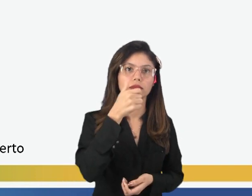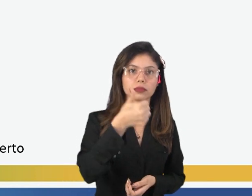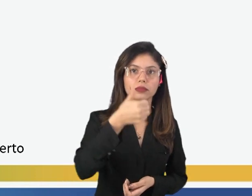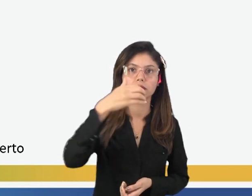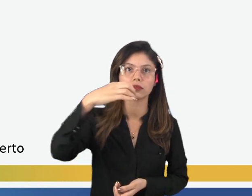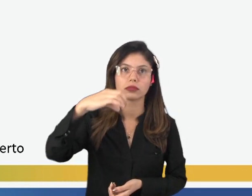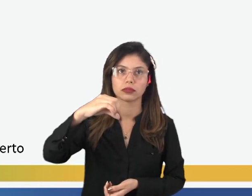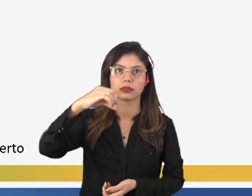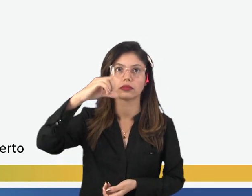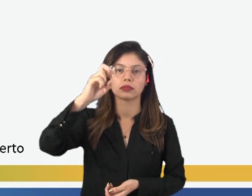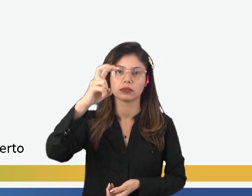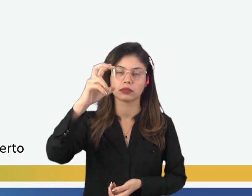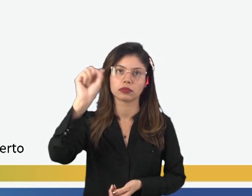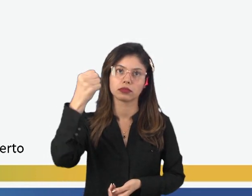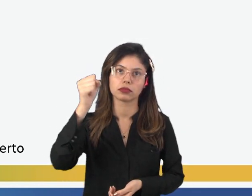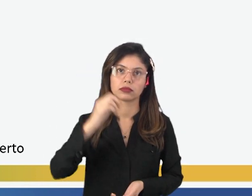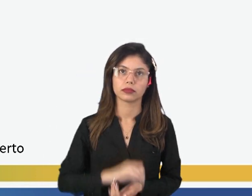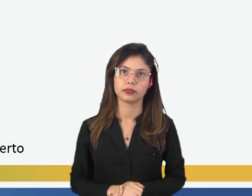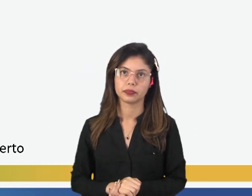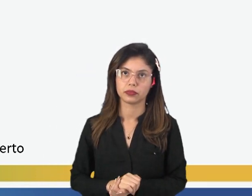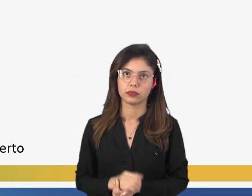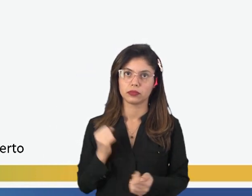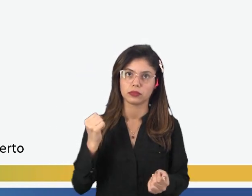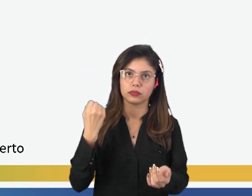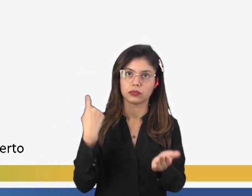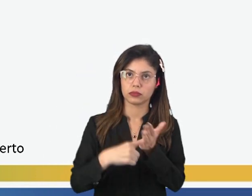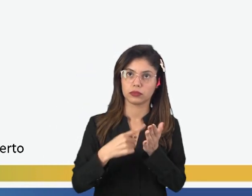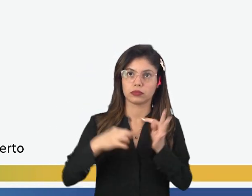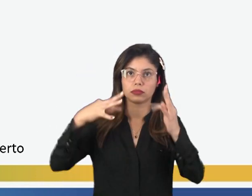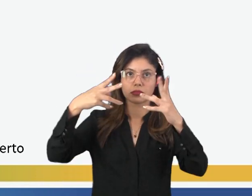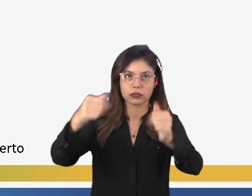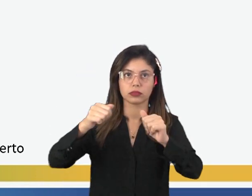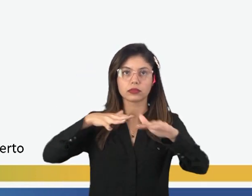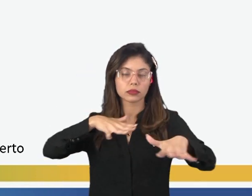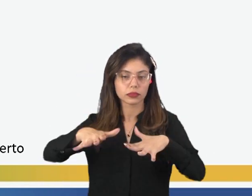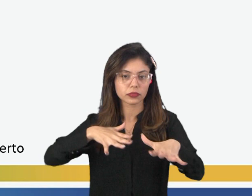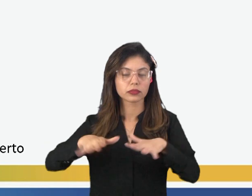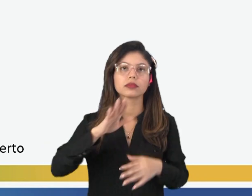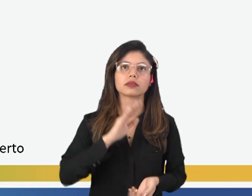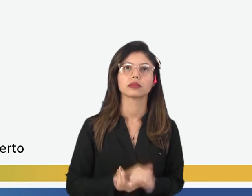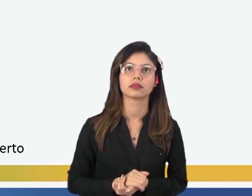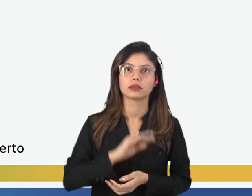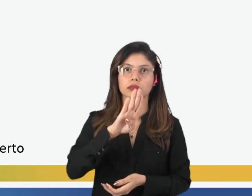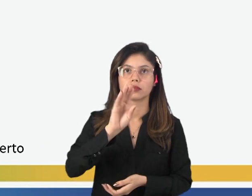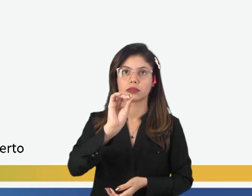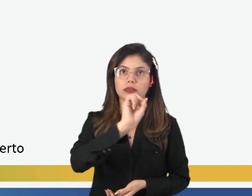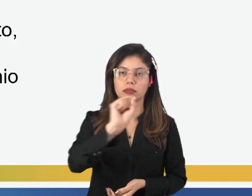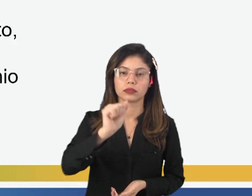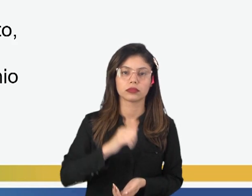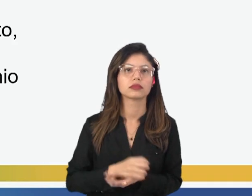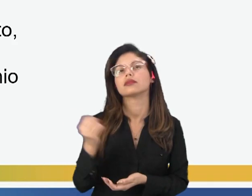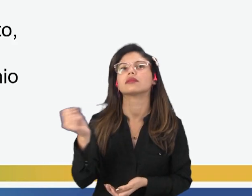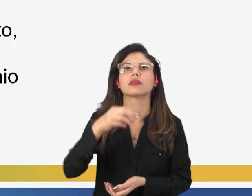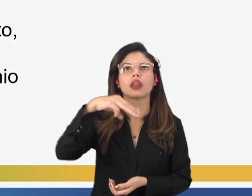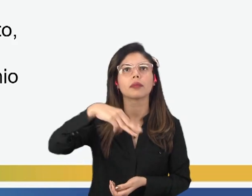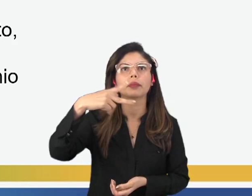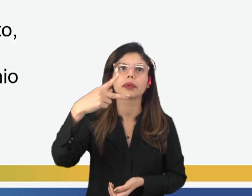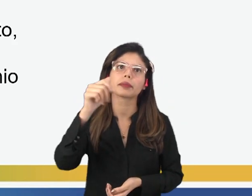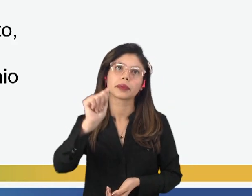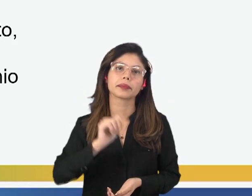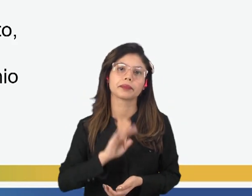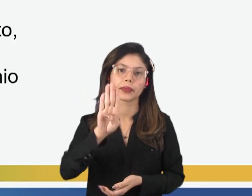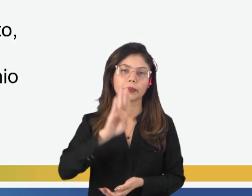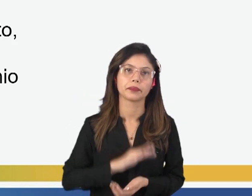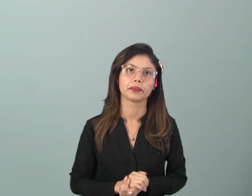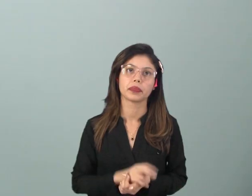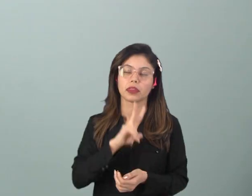1958 ele vai lançar um compacto. Então todos esses movimentos, gente, da bossa nova, que depois vai originar a MPB, são